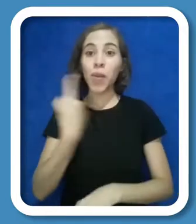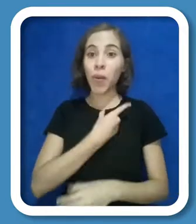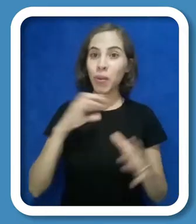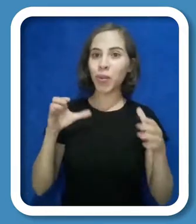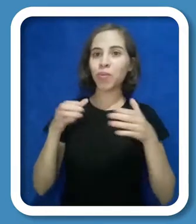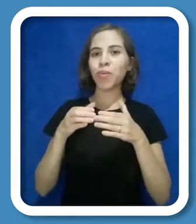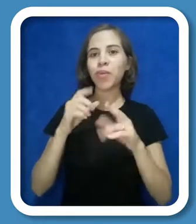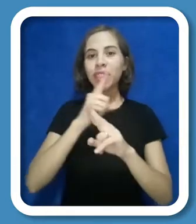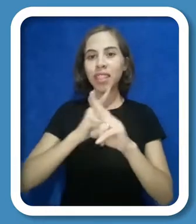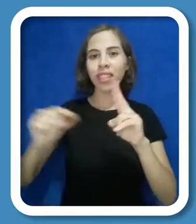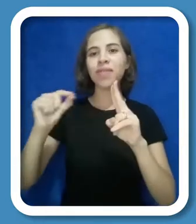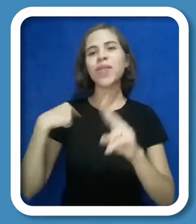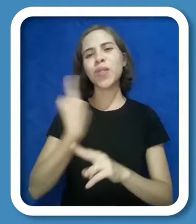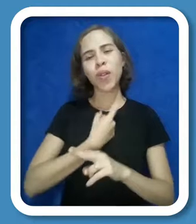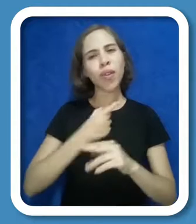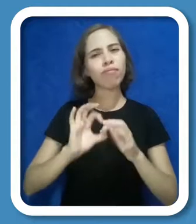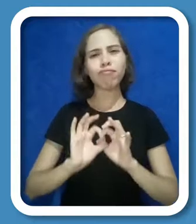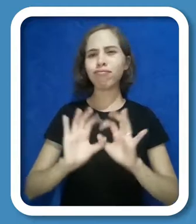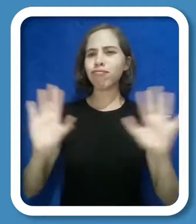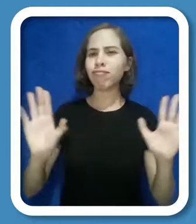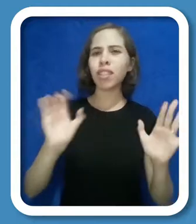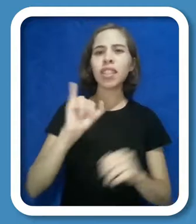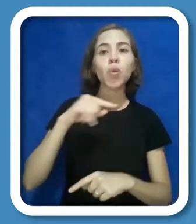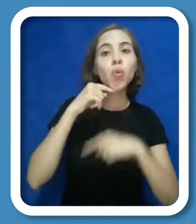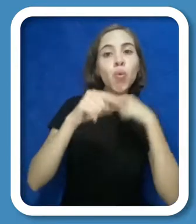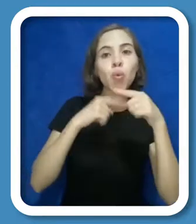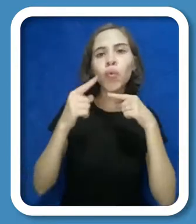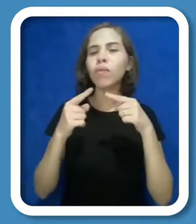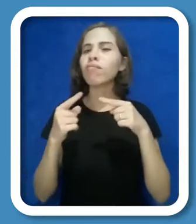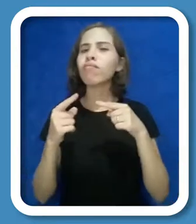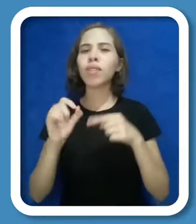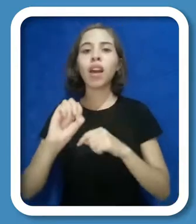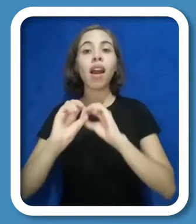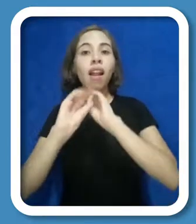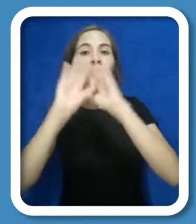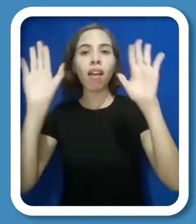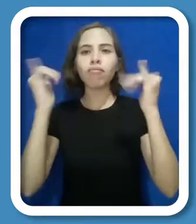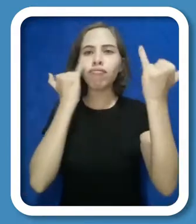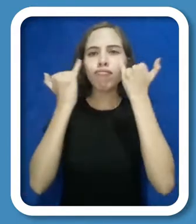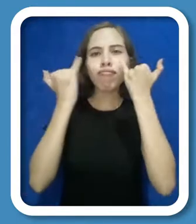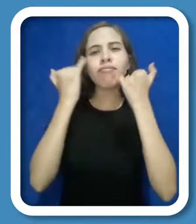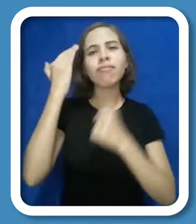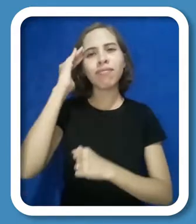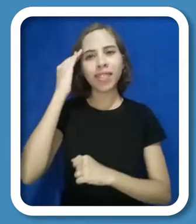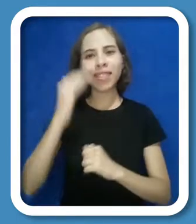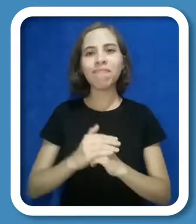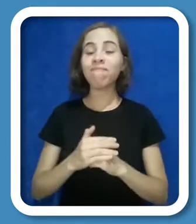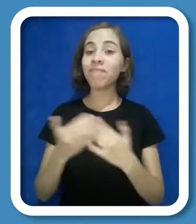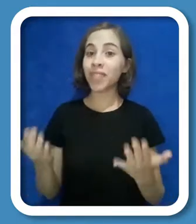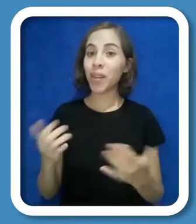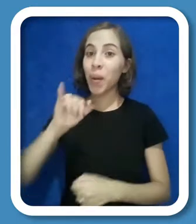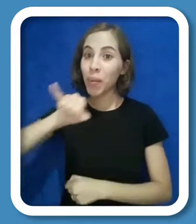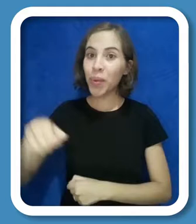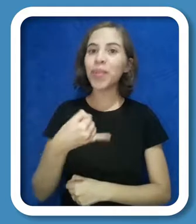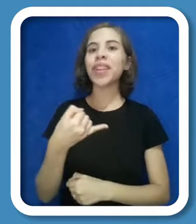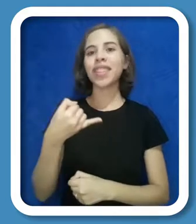acessibilidade do SEAD, também nos colocamos à disposição para dúvidas e esclarecimentos caso você precise. É isso aí!